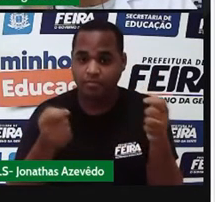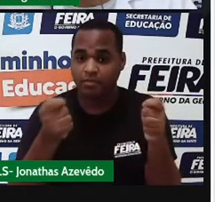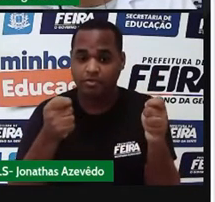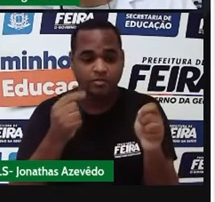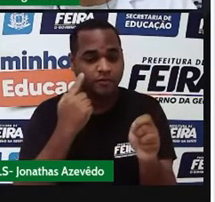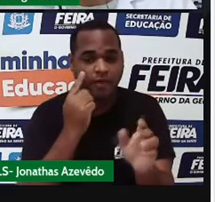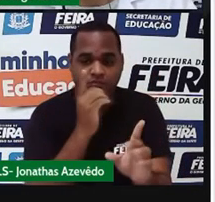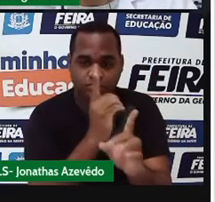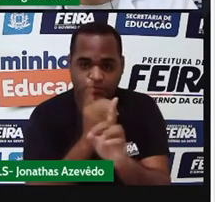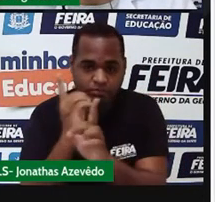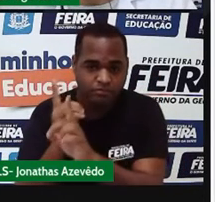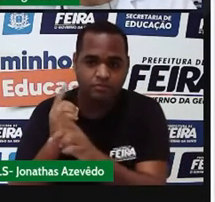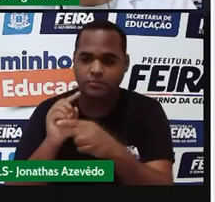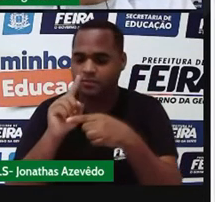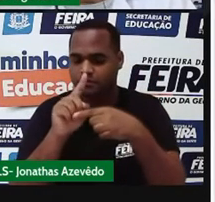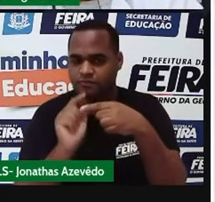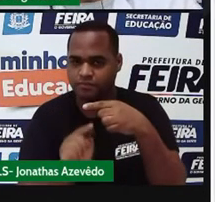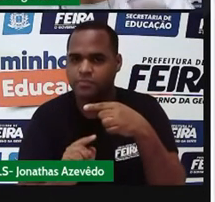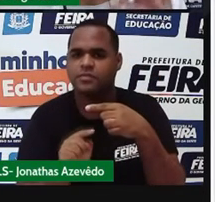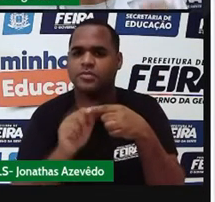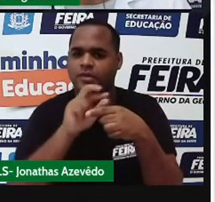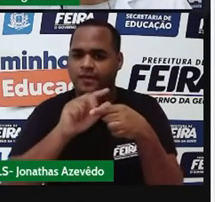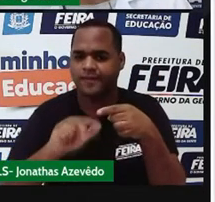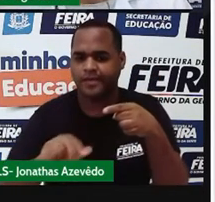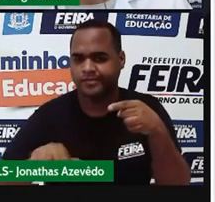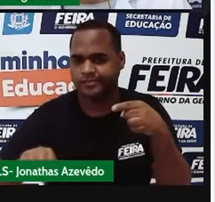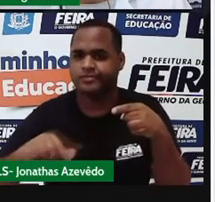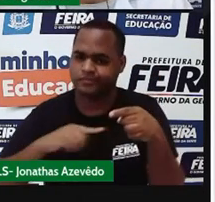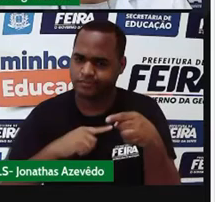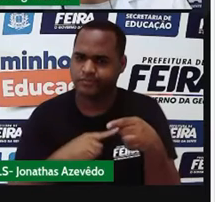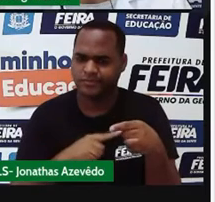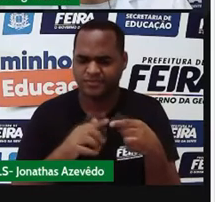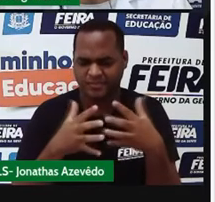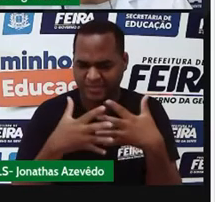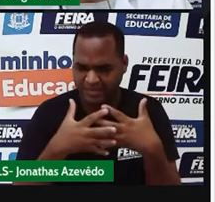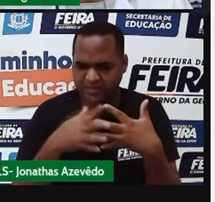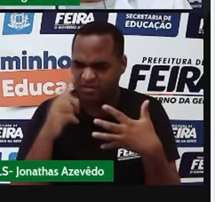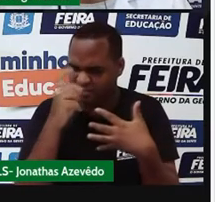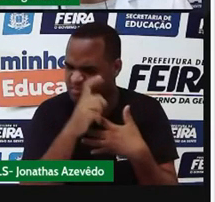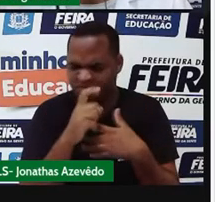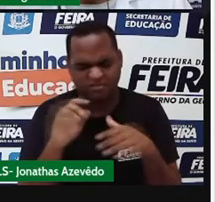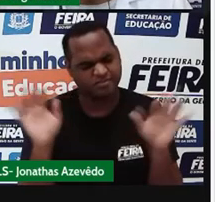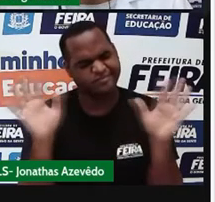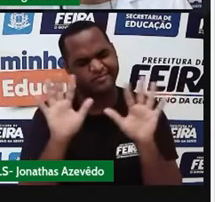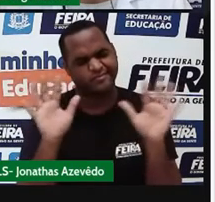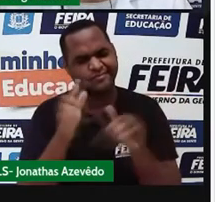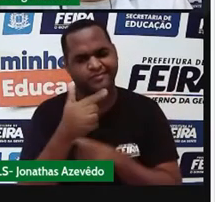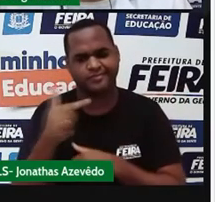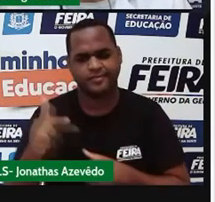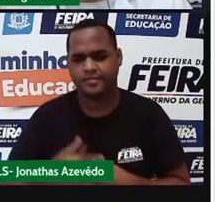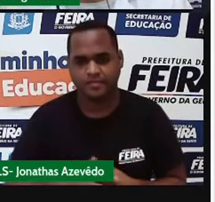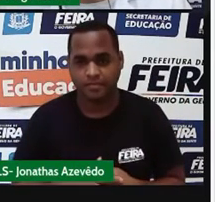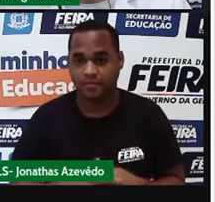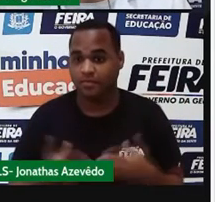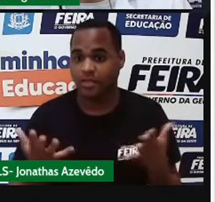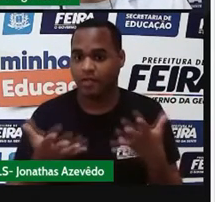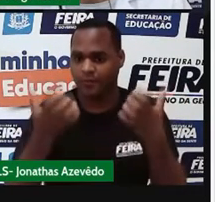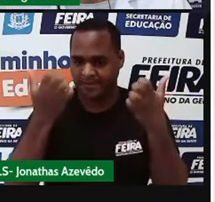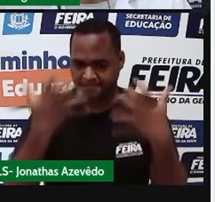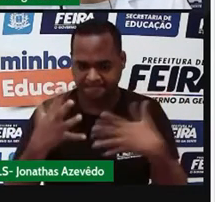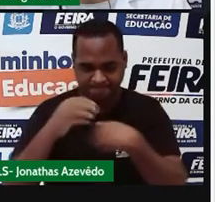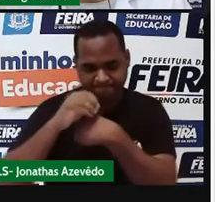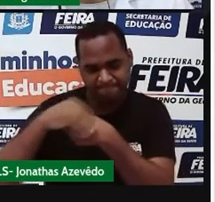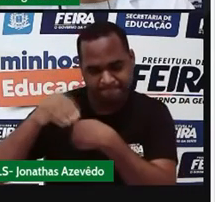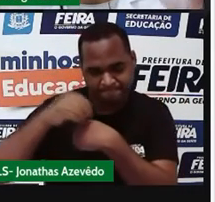encontrar essas frações geratrizes sem complicação tá bom e é agora o que a gente